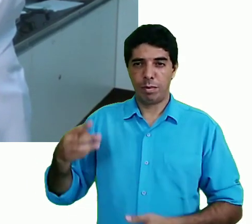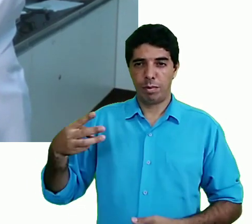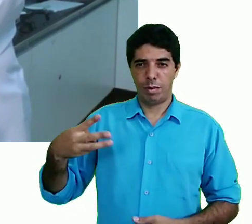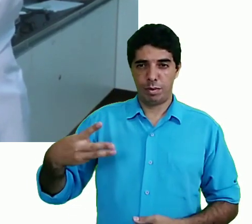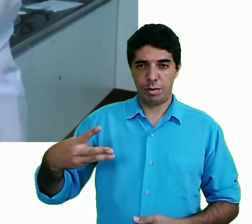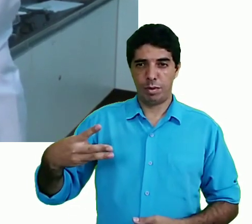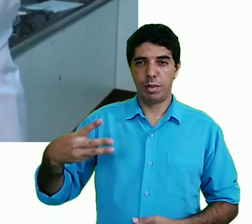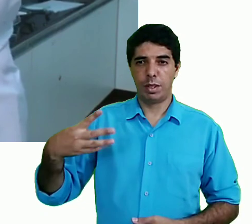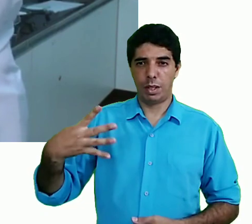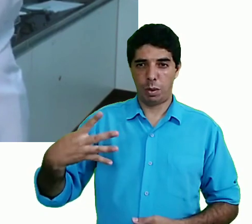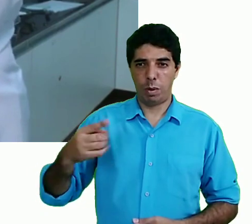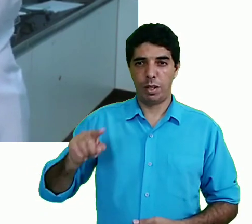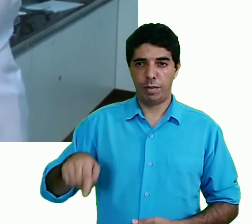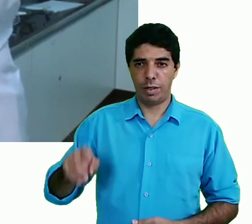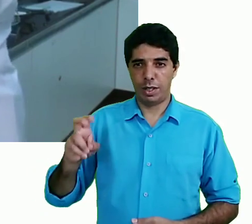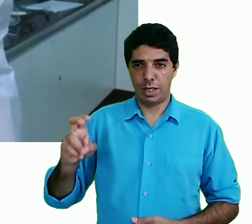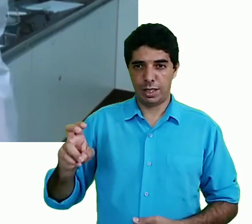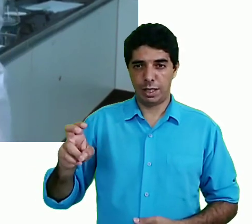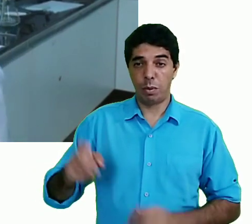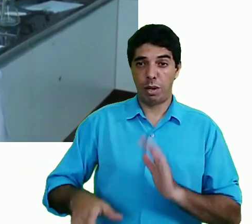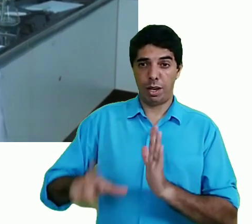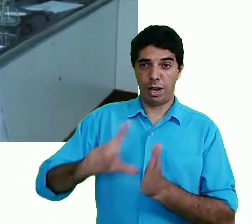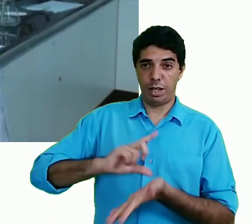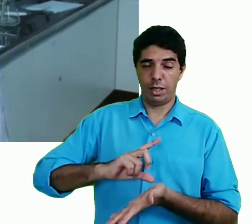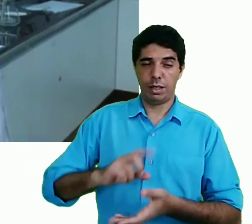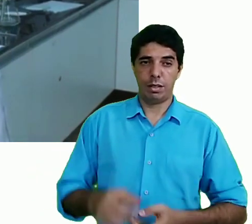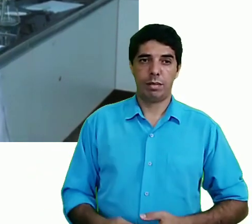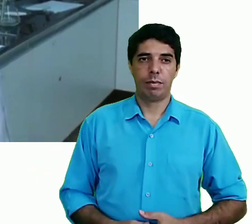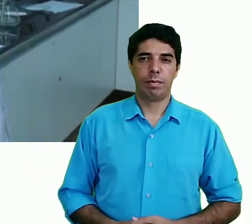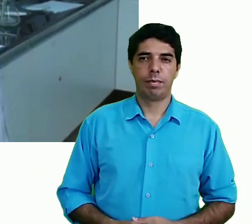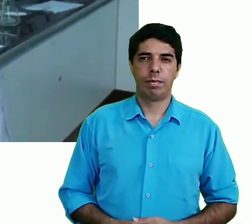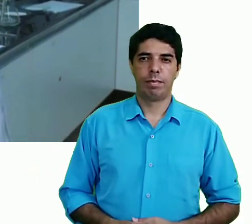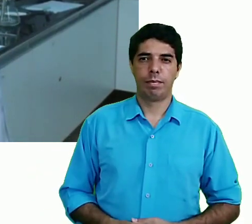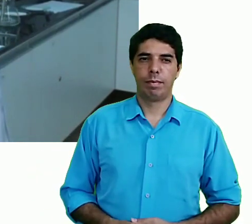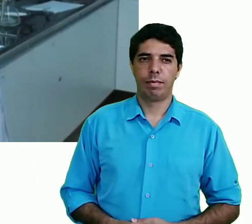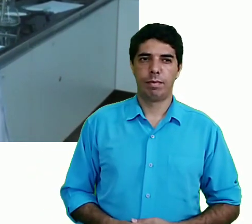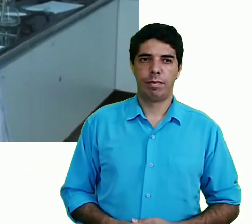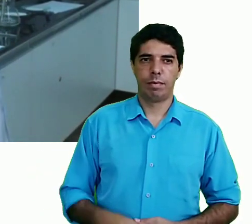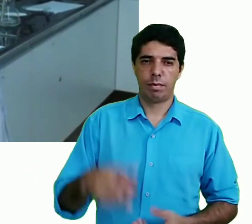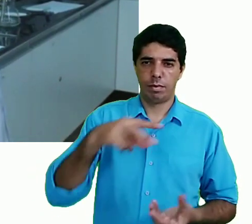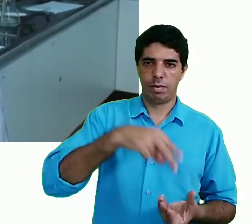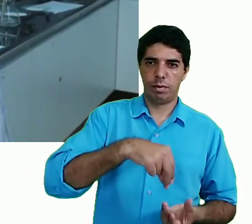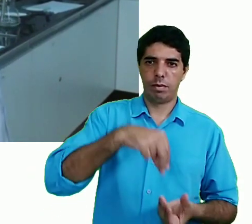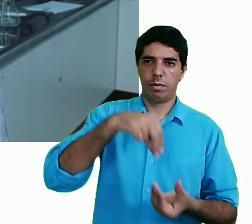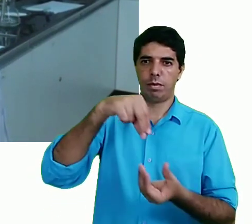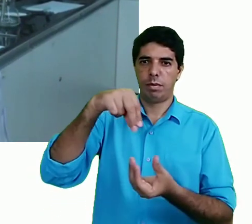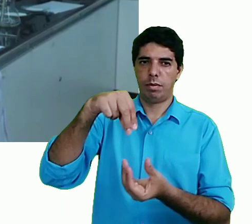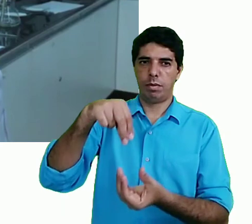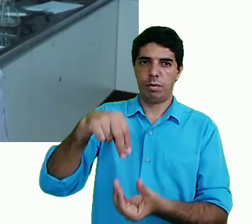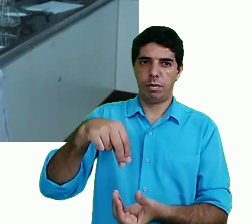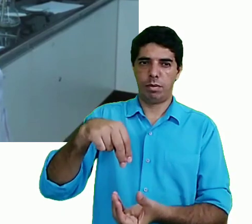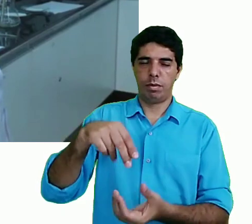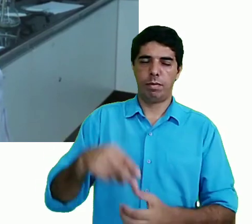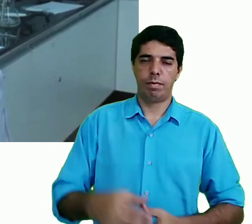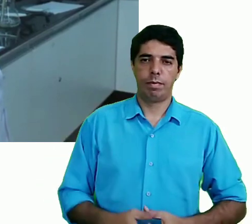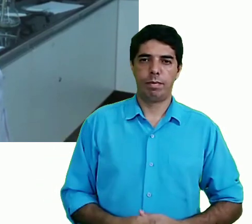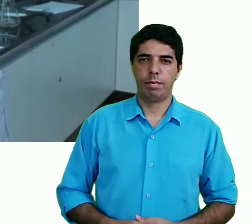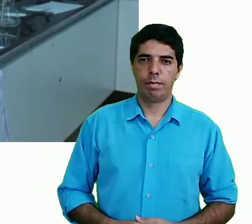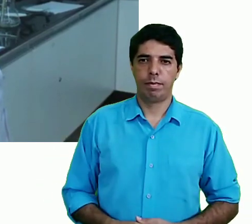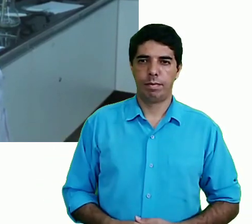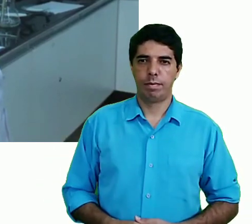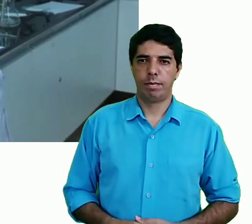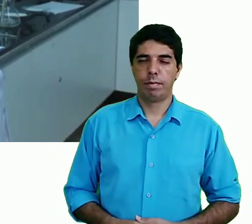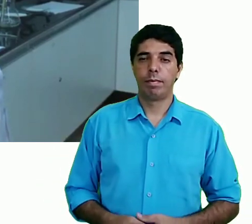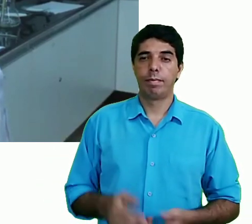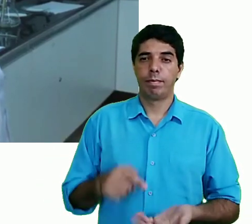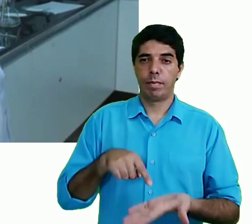anotada anteriormente no início do experimento, tá? Então, nós iremos retirar aqui com muito cuidado e